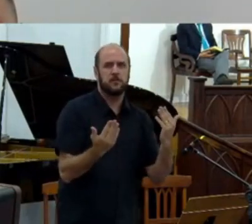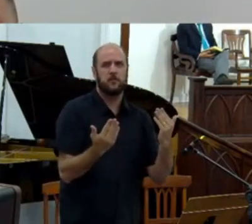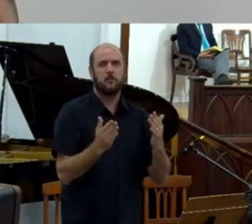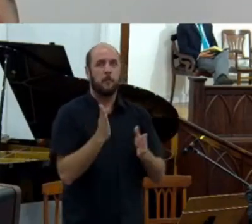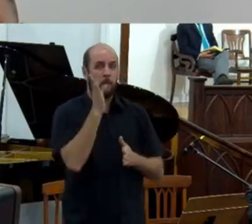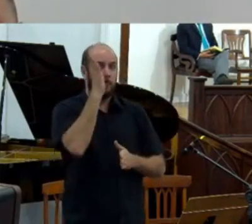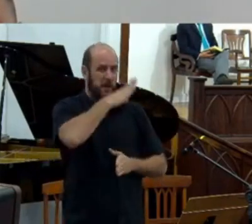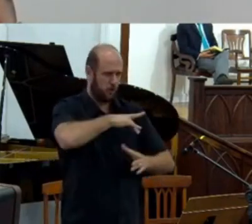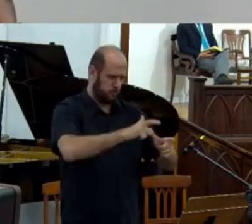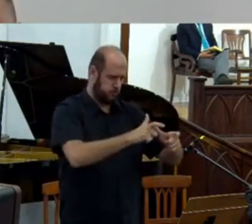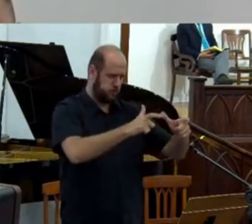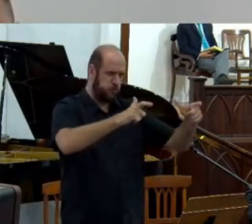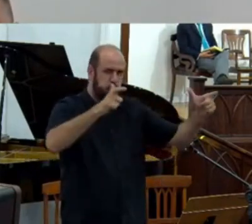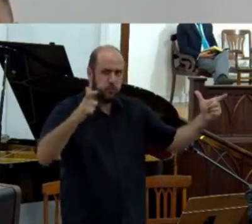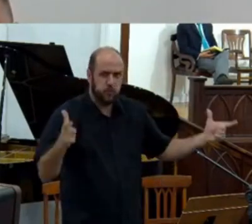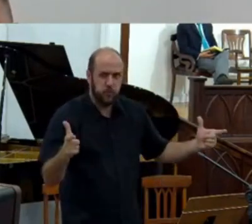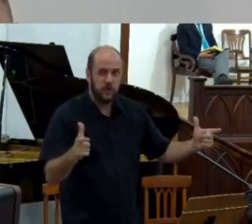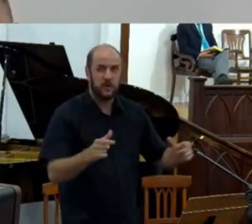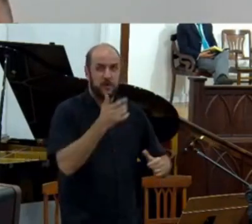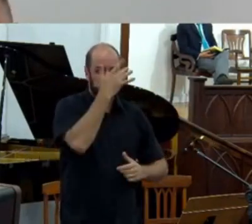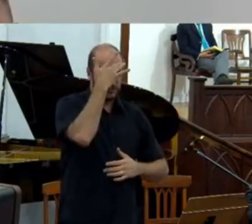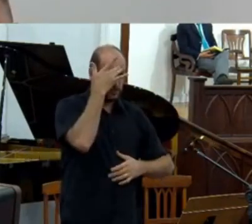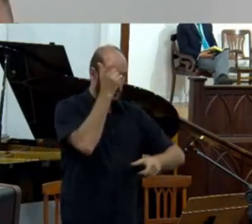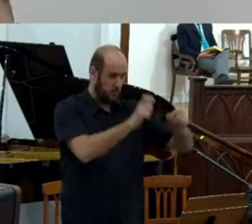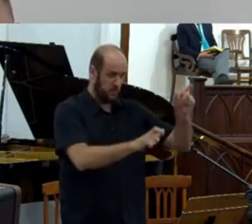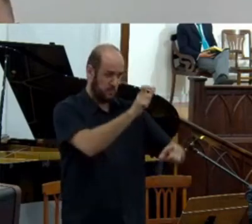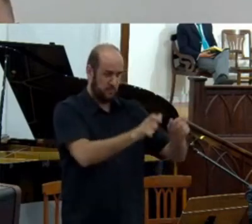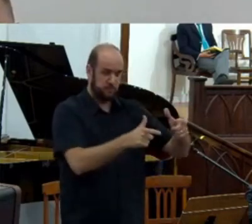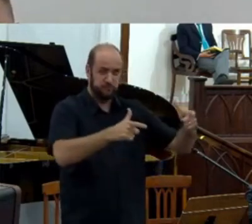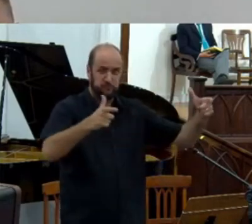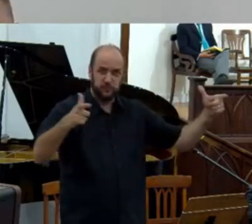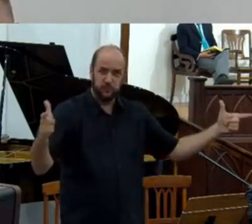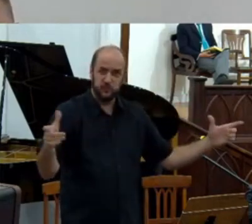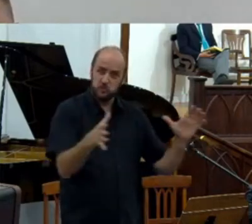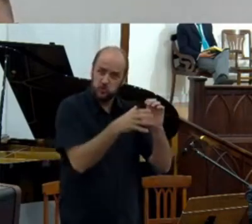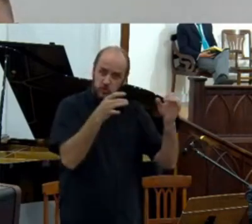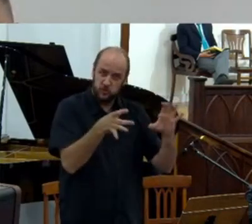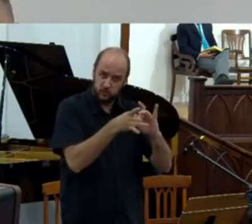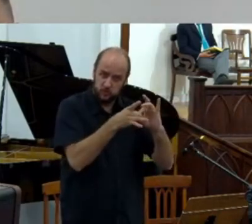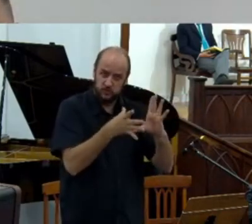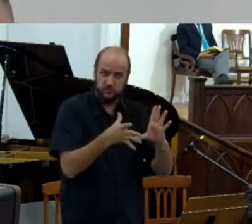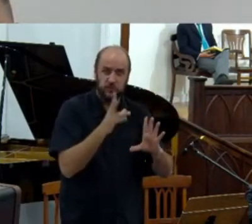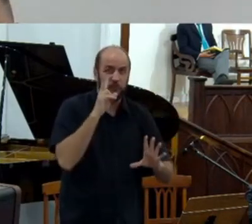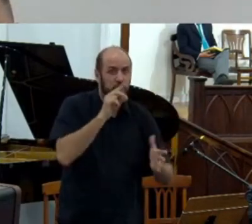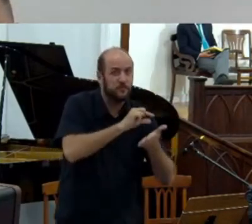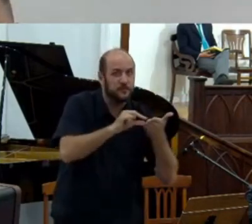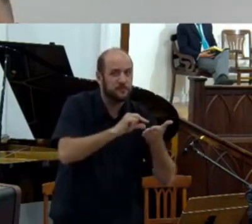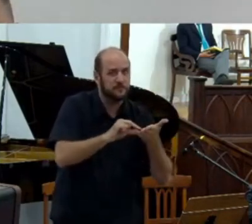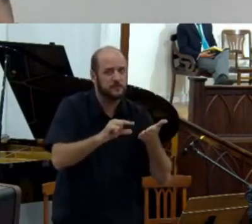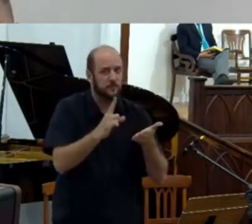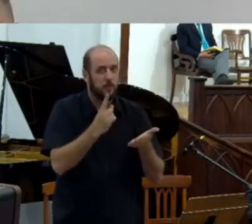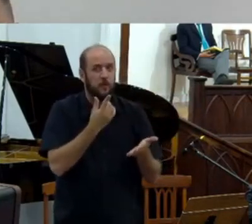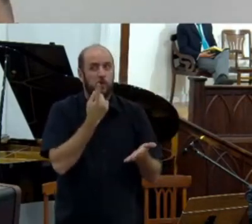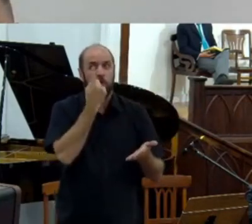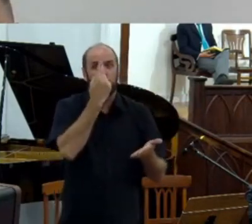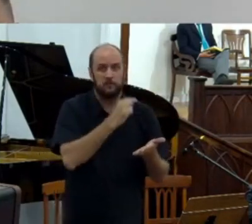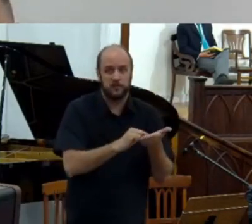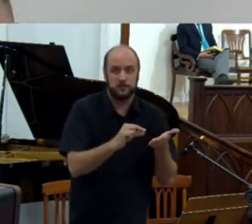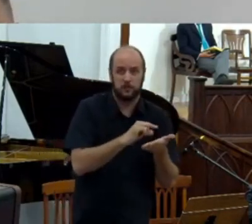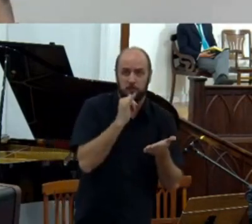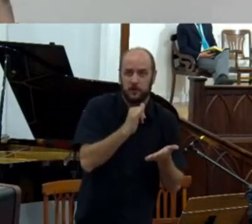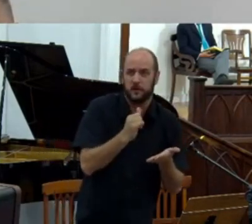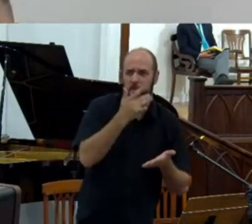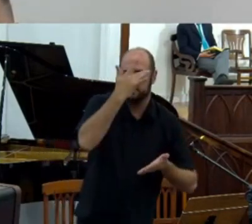multiplicação do mal e a multiplicação das pessoas. Veja o versículo 1 do capítulo 6. quando as pessoas começaram a